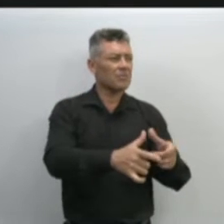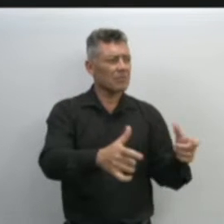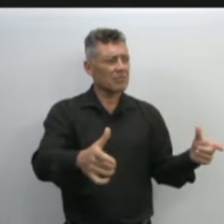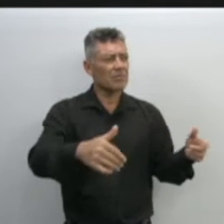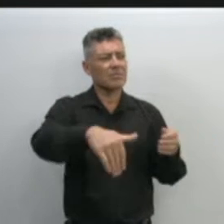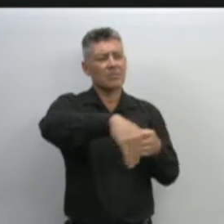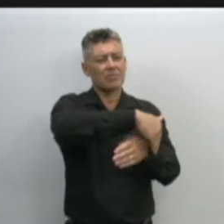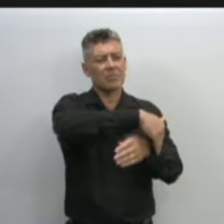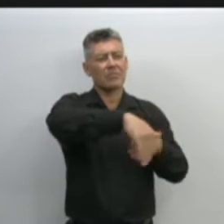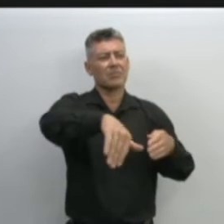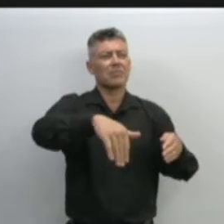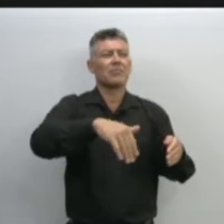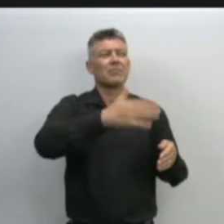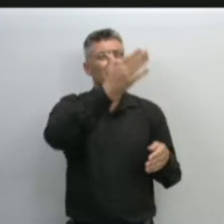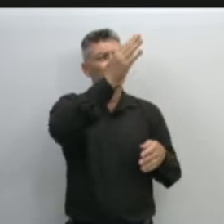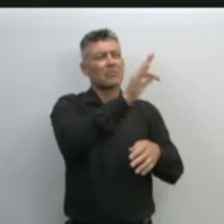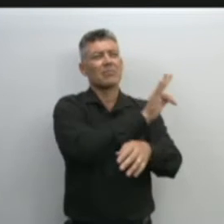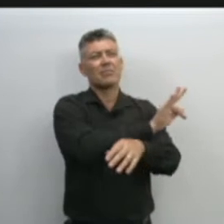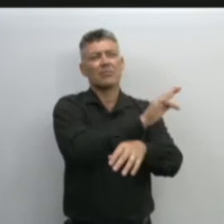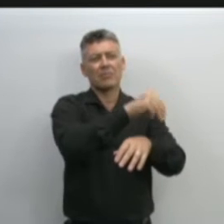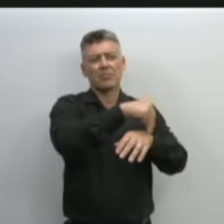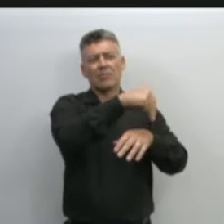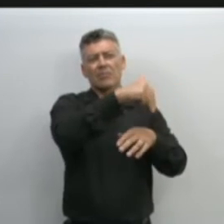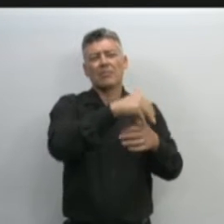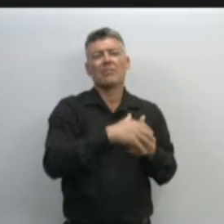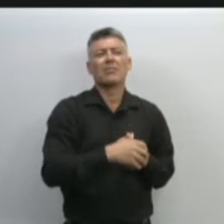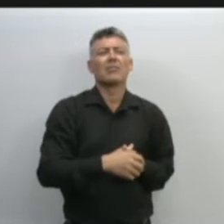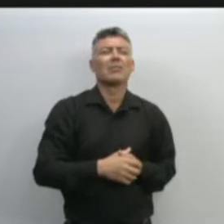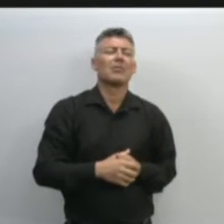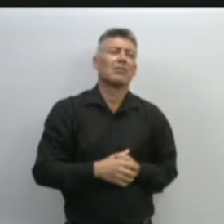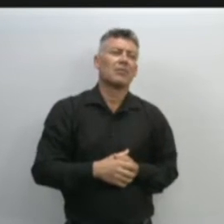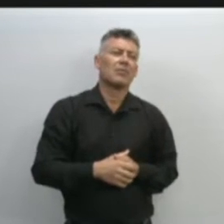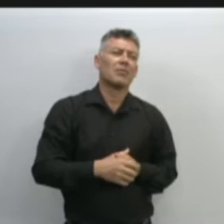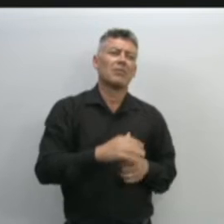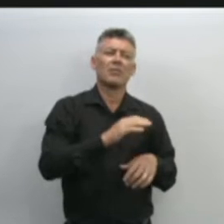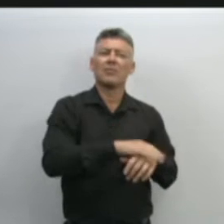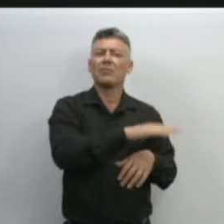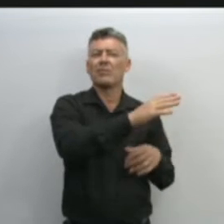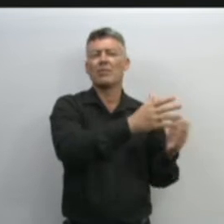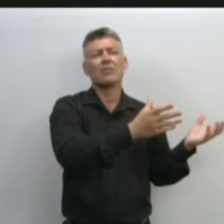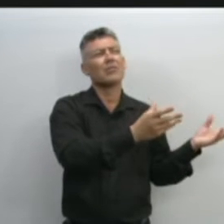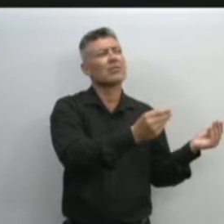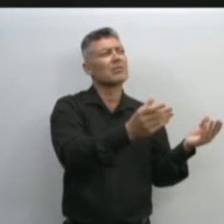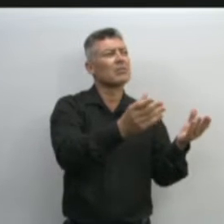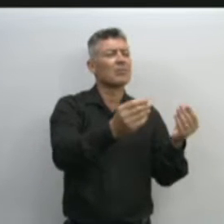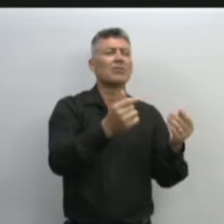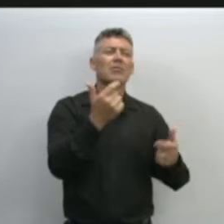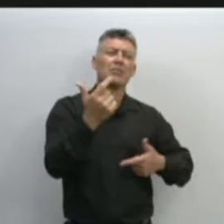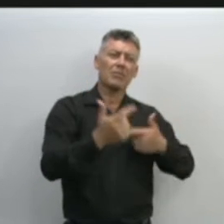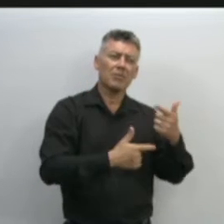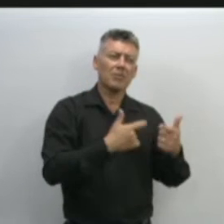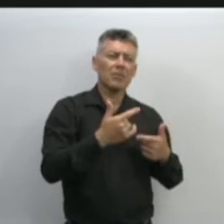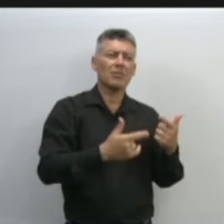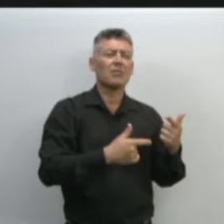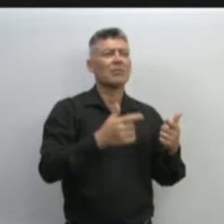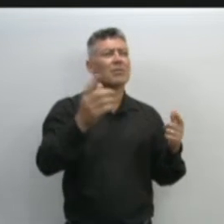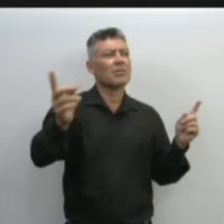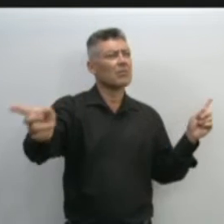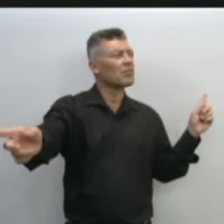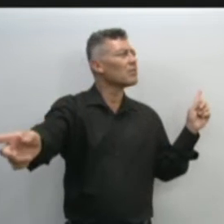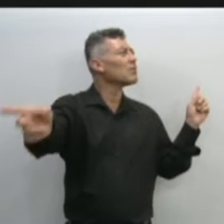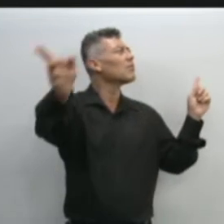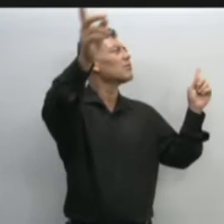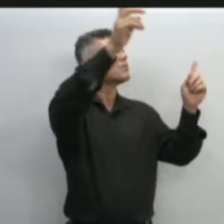que está acontecendo lá na Felizardo Moura. A maioria dos moradores que trabalham desse outro lado da cidade,